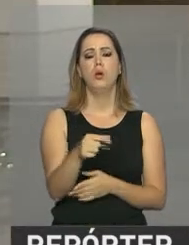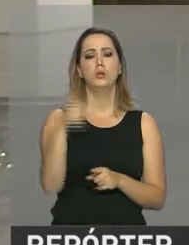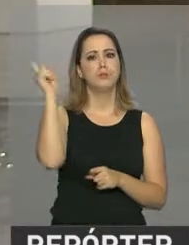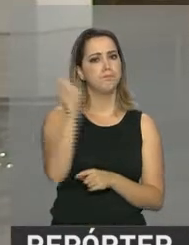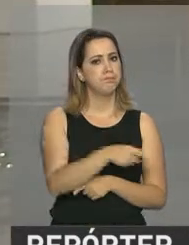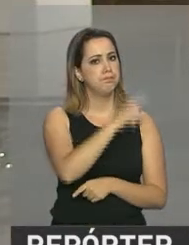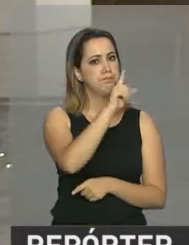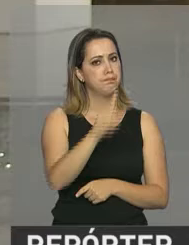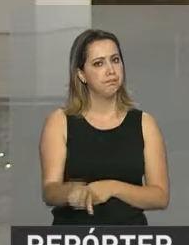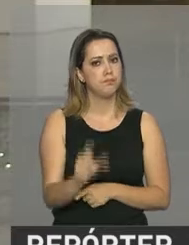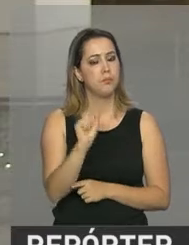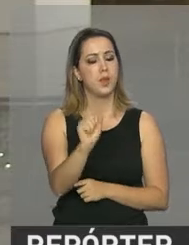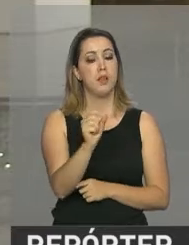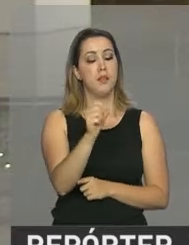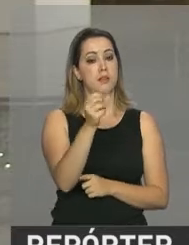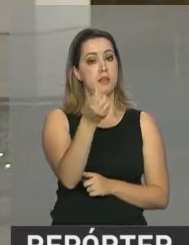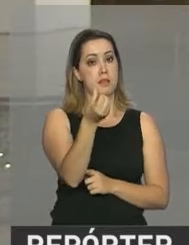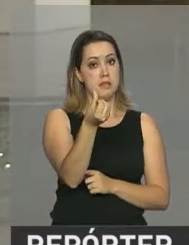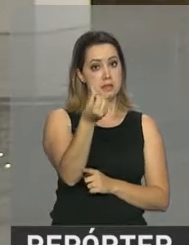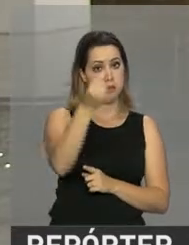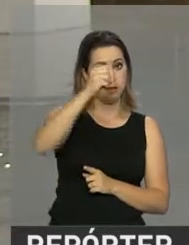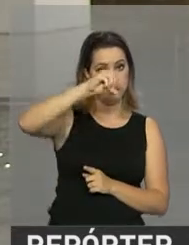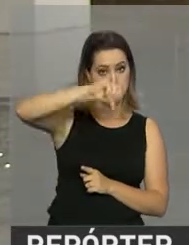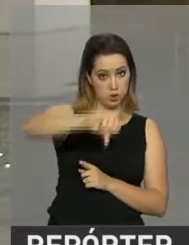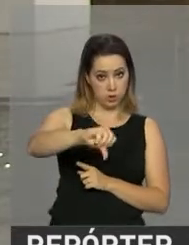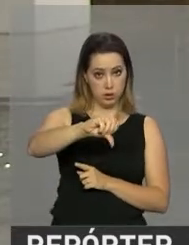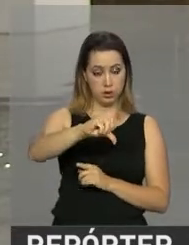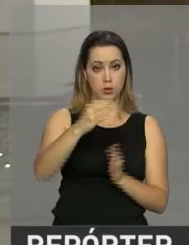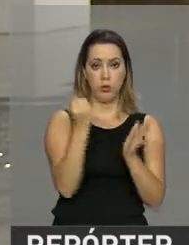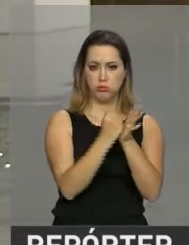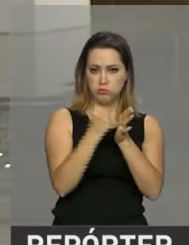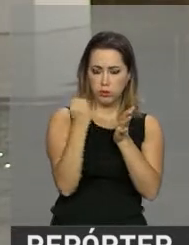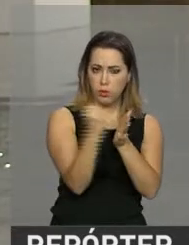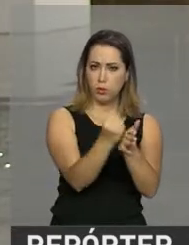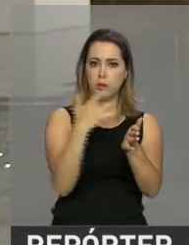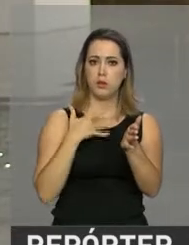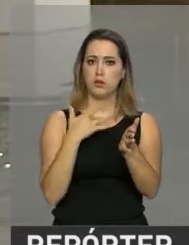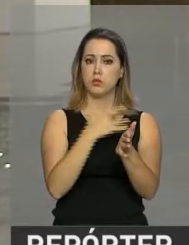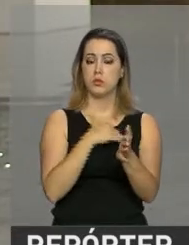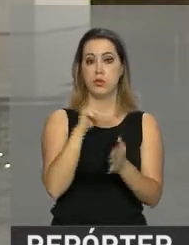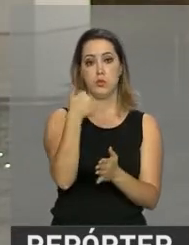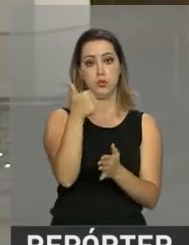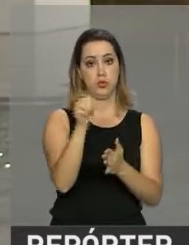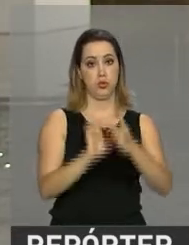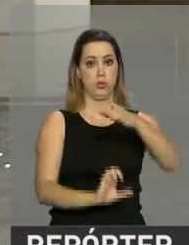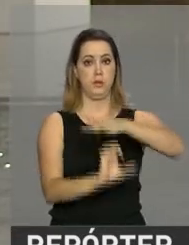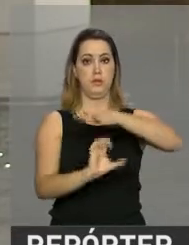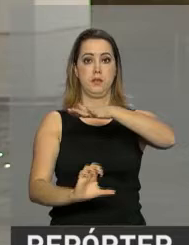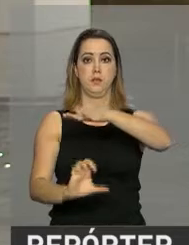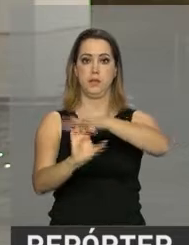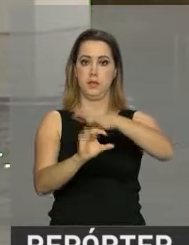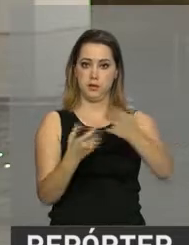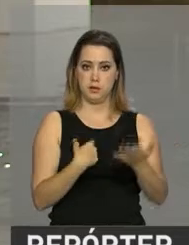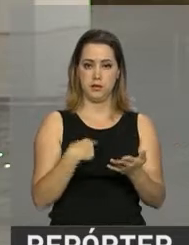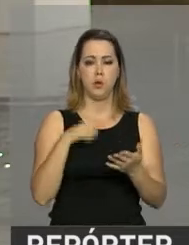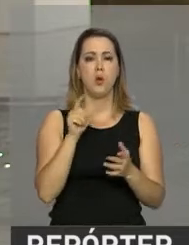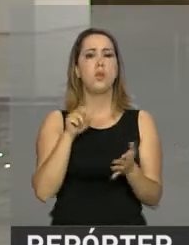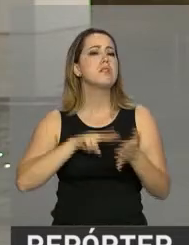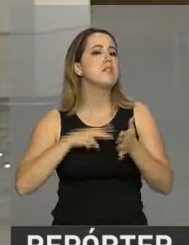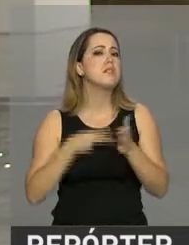suspensos 69 planos de 11 operadoras. O que isso significa? Que esses planos não poderão ser